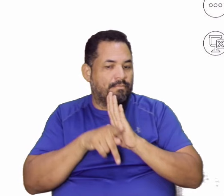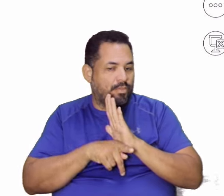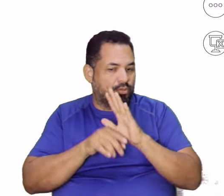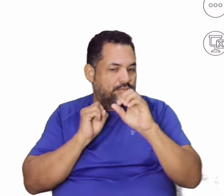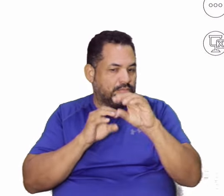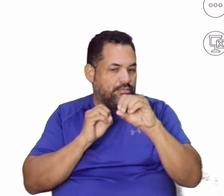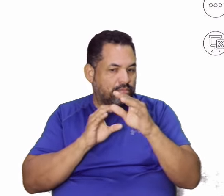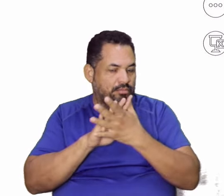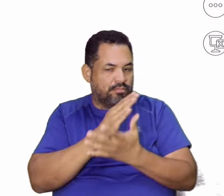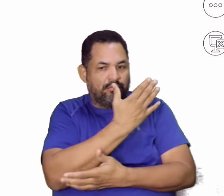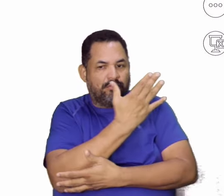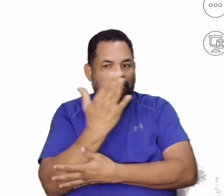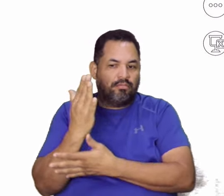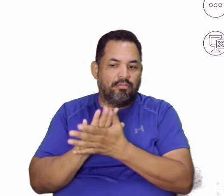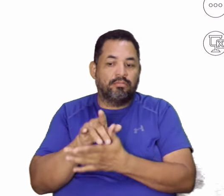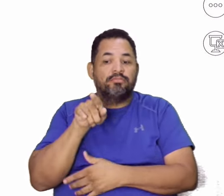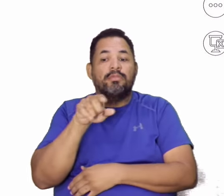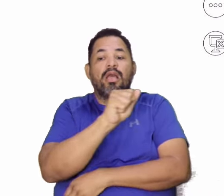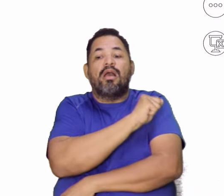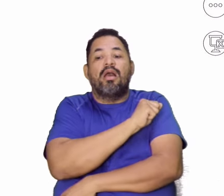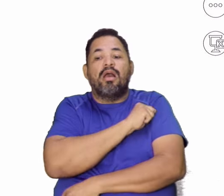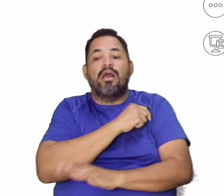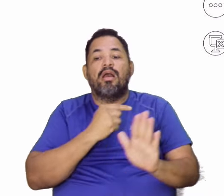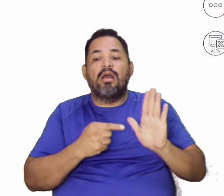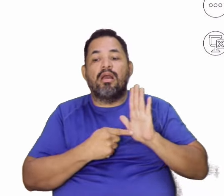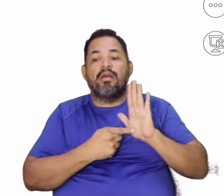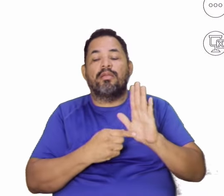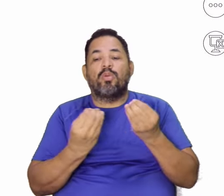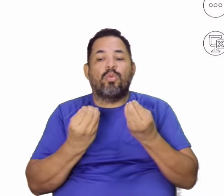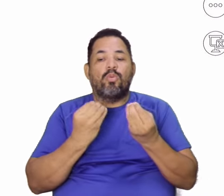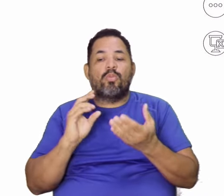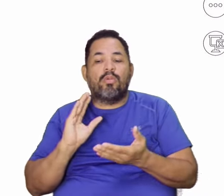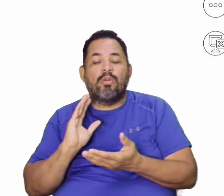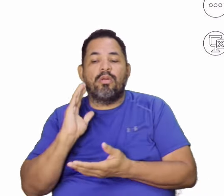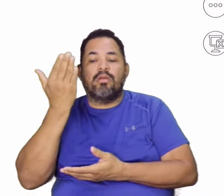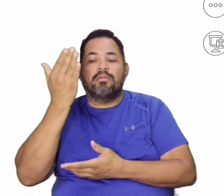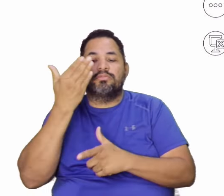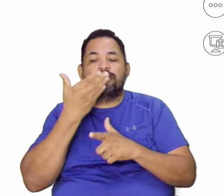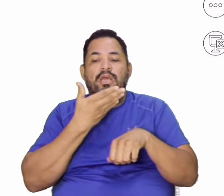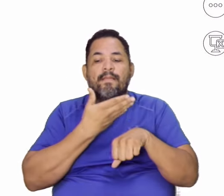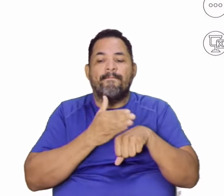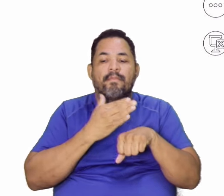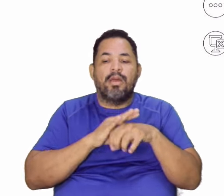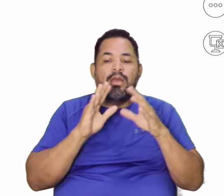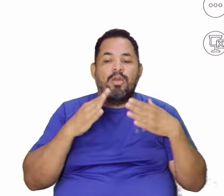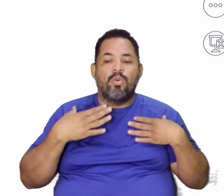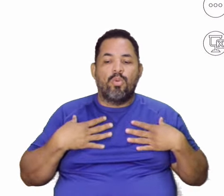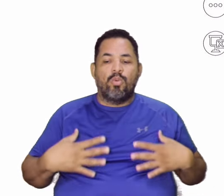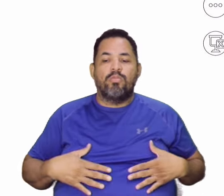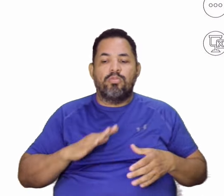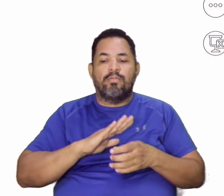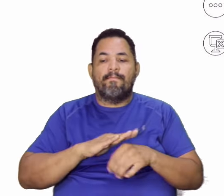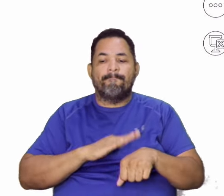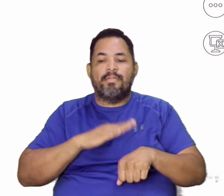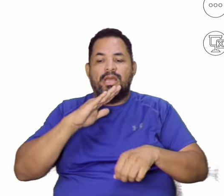ambiental vocês estudantes vão apresentar soluções para tornar suas práticas corporais mais